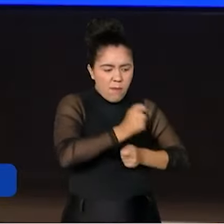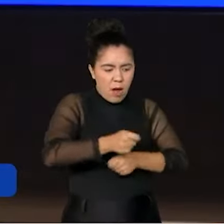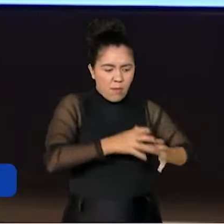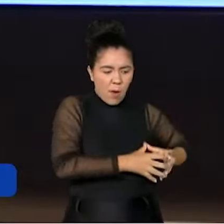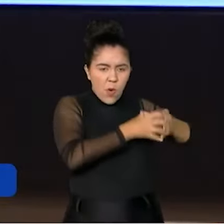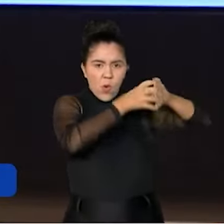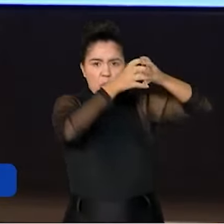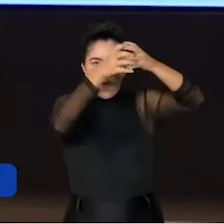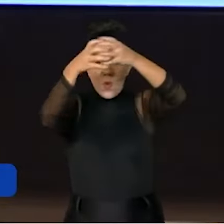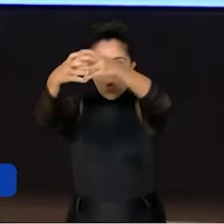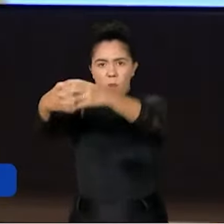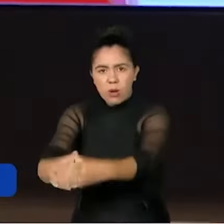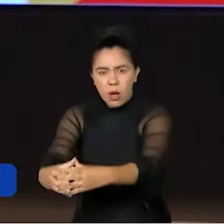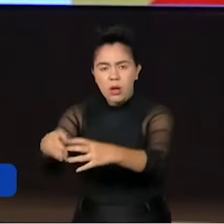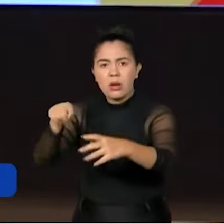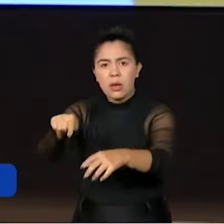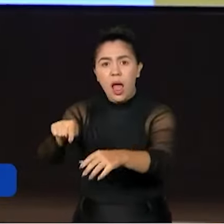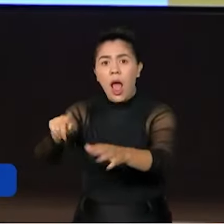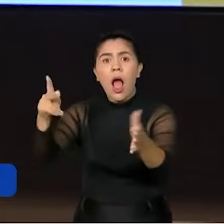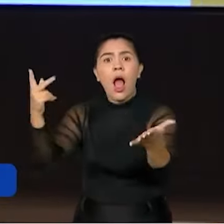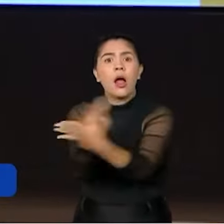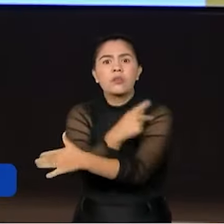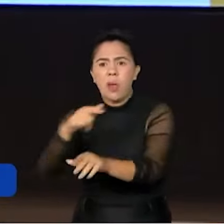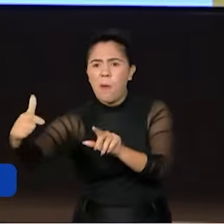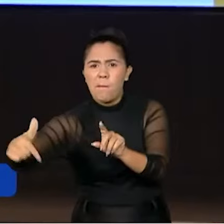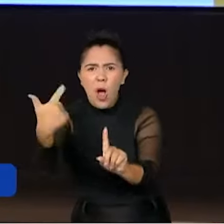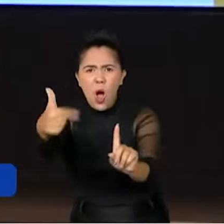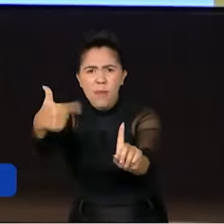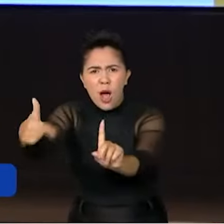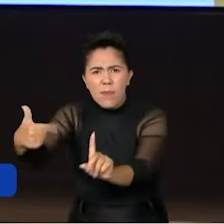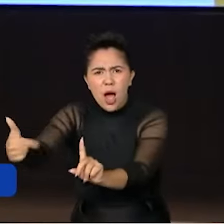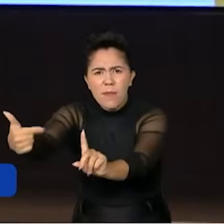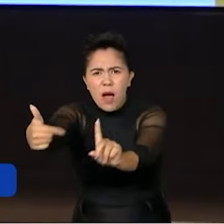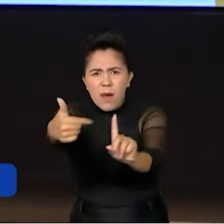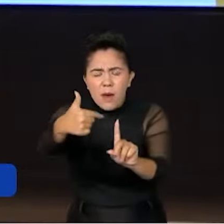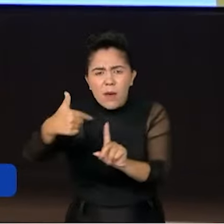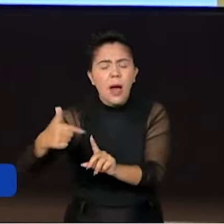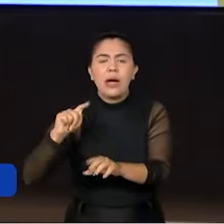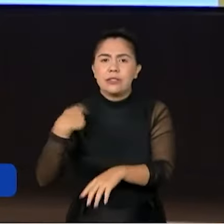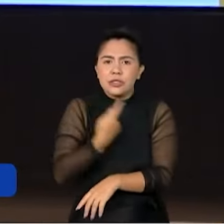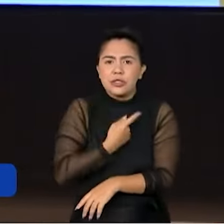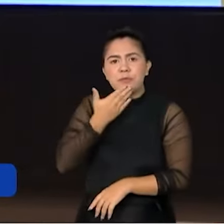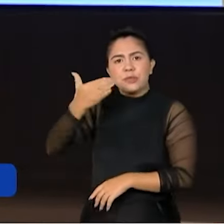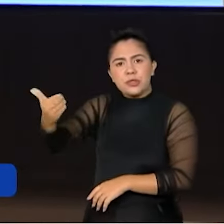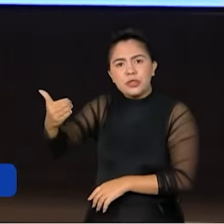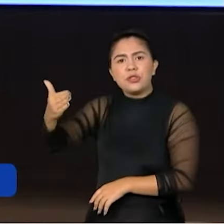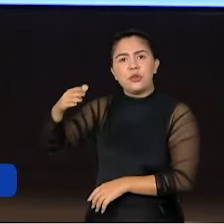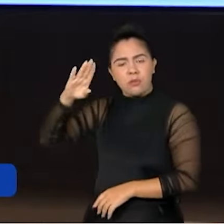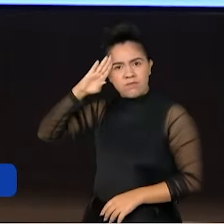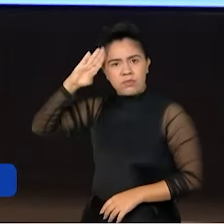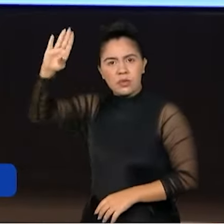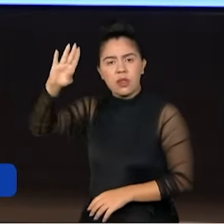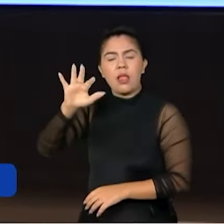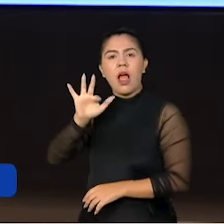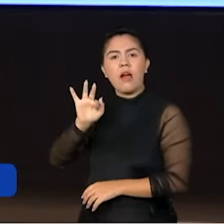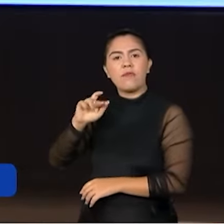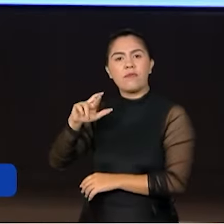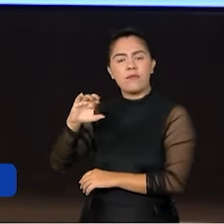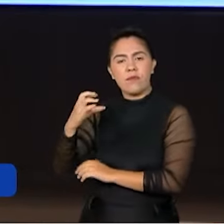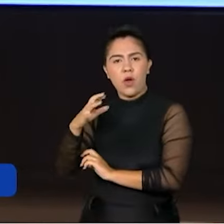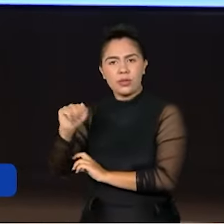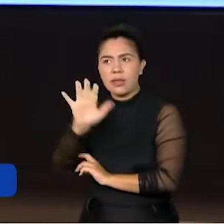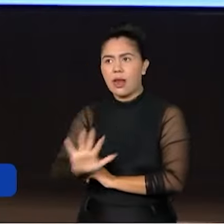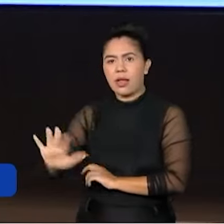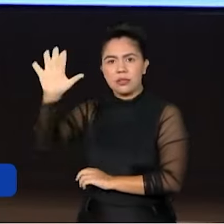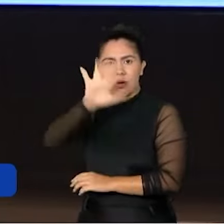os nossos brigadistas foram recebidos a bala, tivemos que pedir ajuda da Força Nacional de Segurança. Os brigadistas dos indígenas